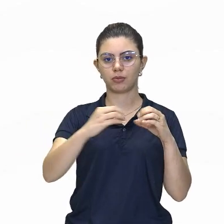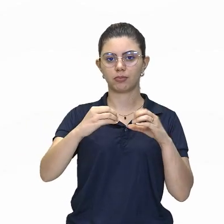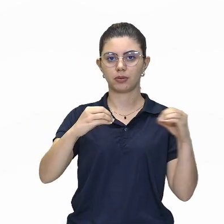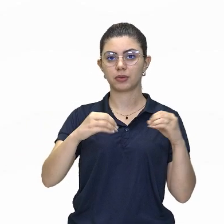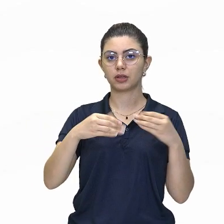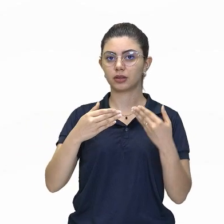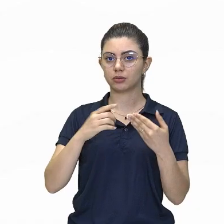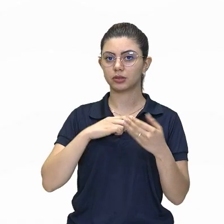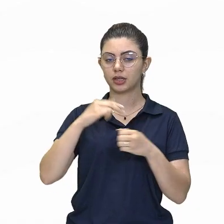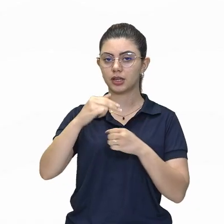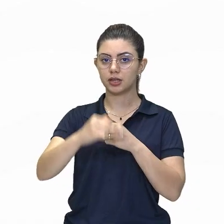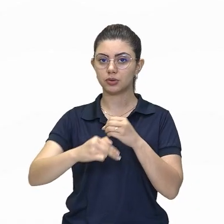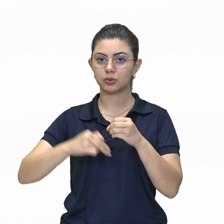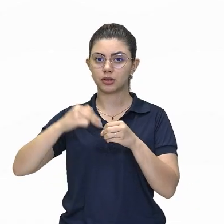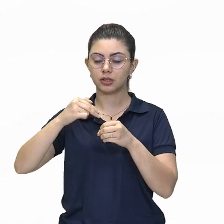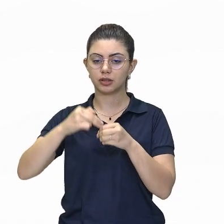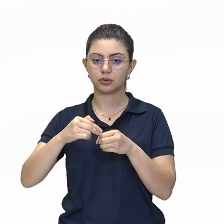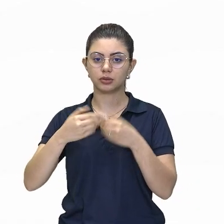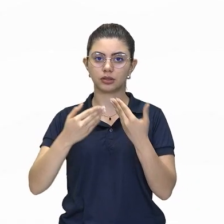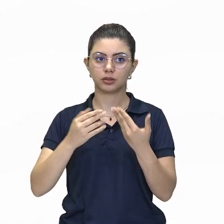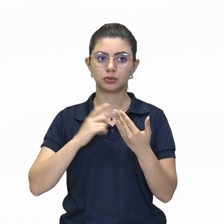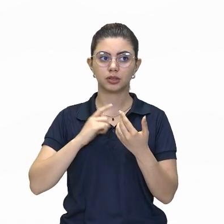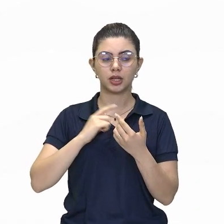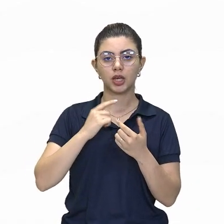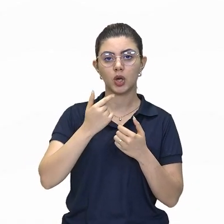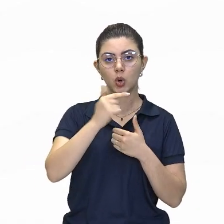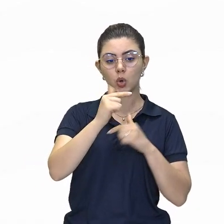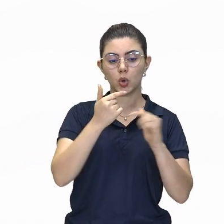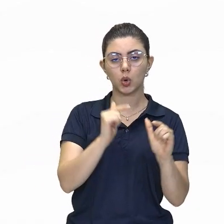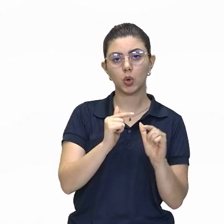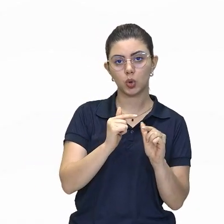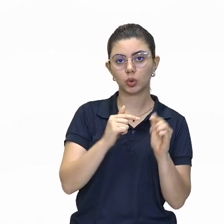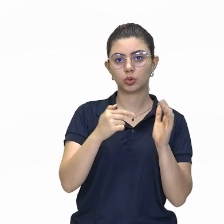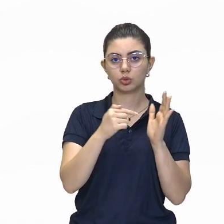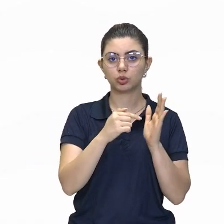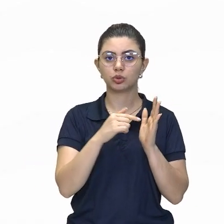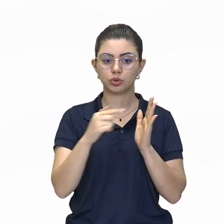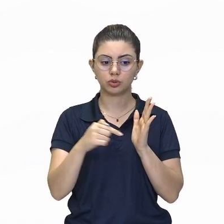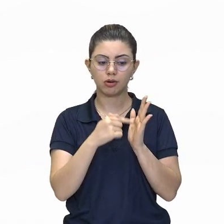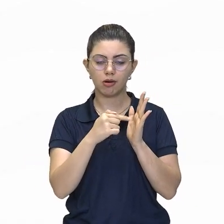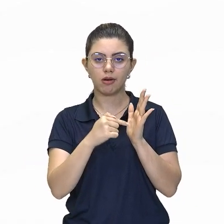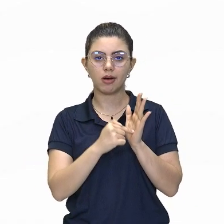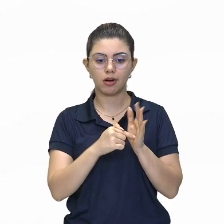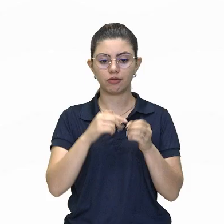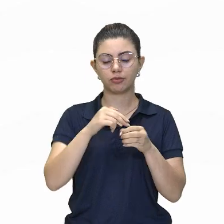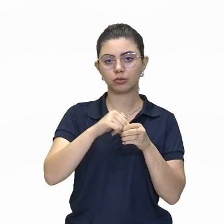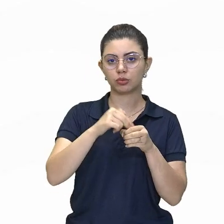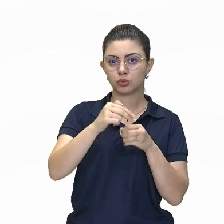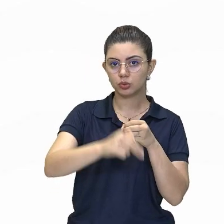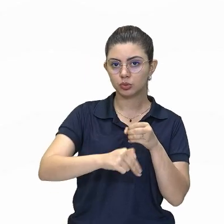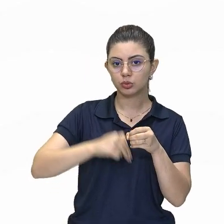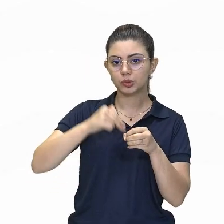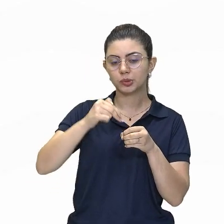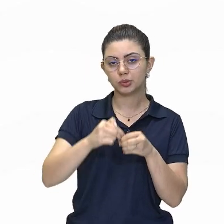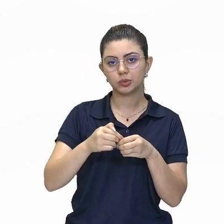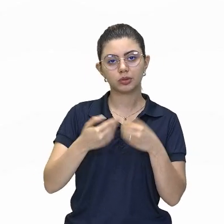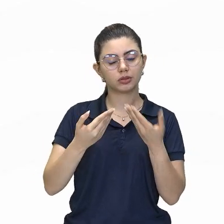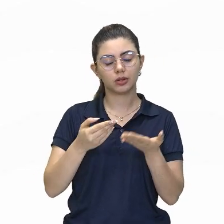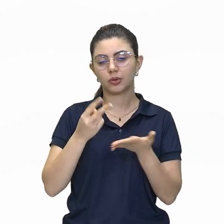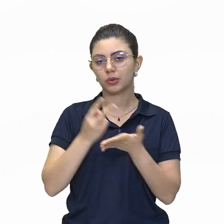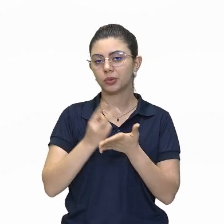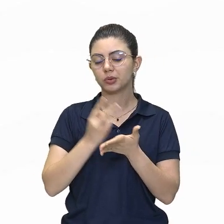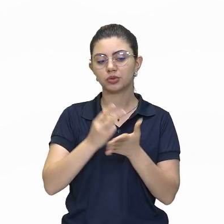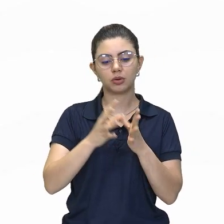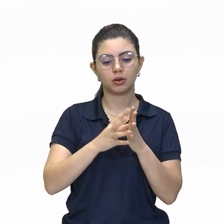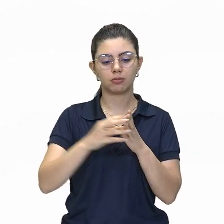nêutrons, que vão atingir outros núcleos de outros átomos do mesmo material, e isso aí vai